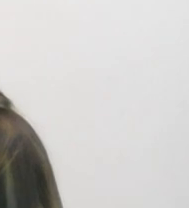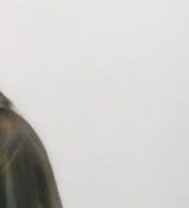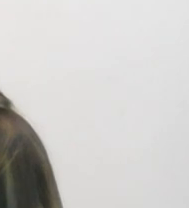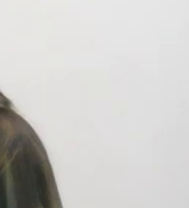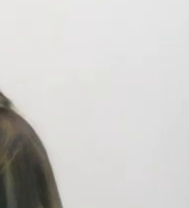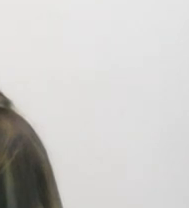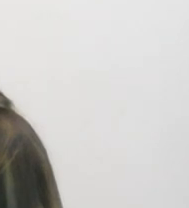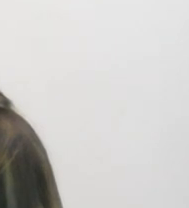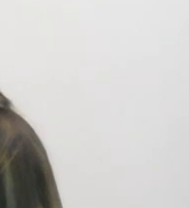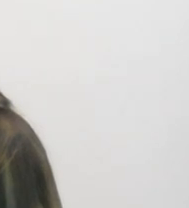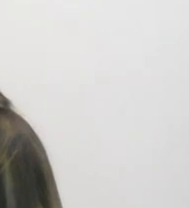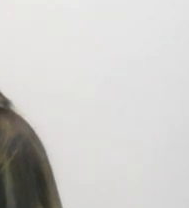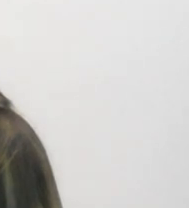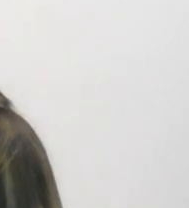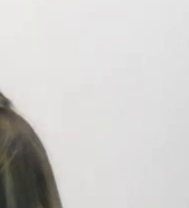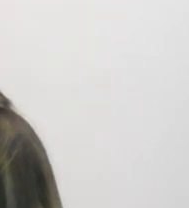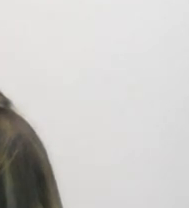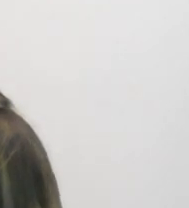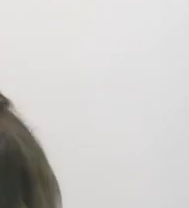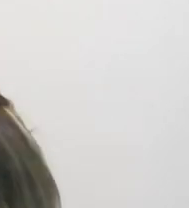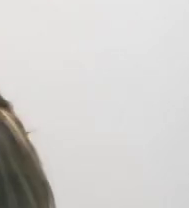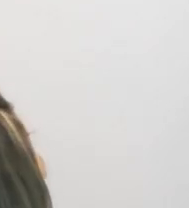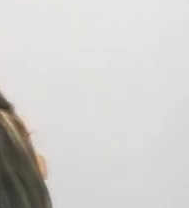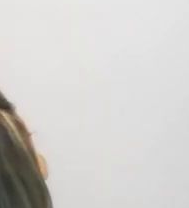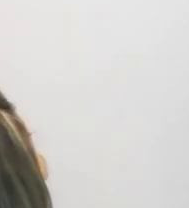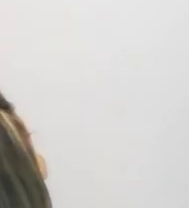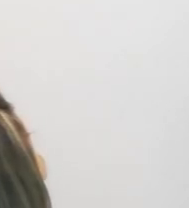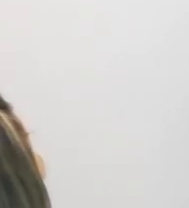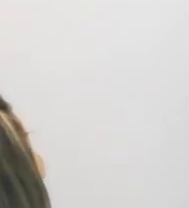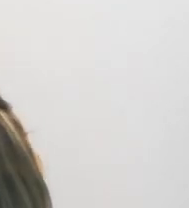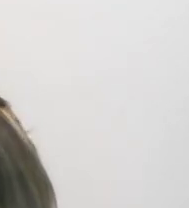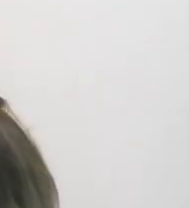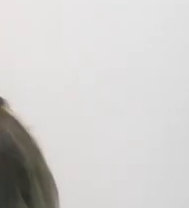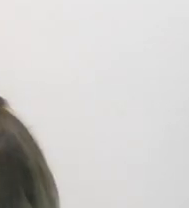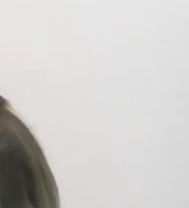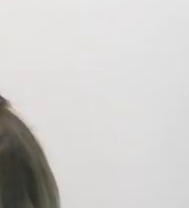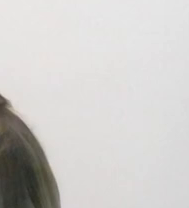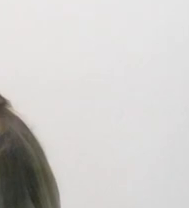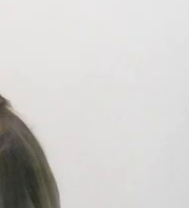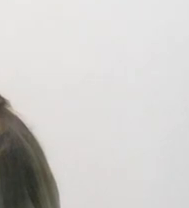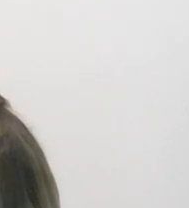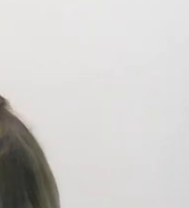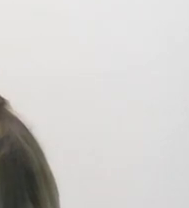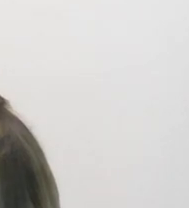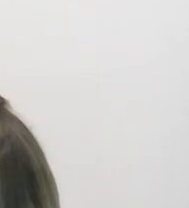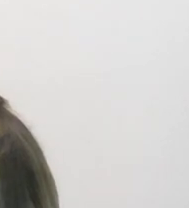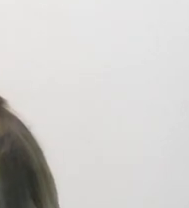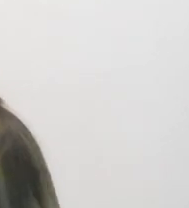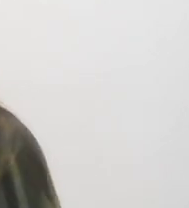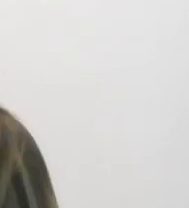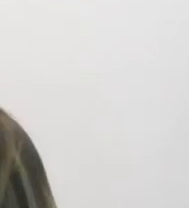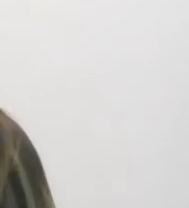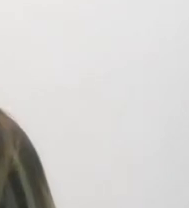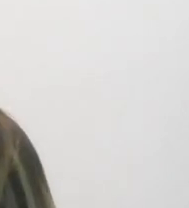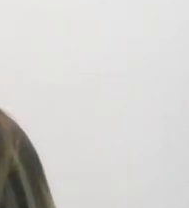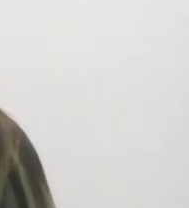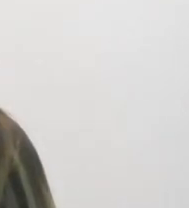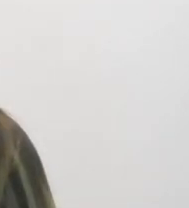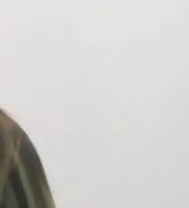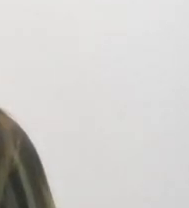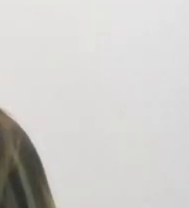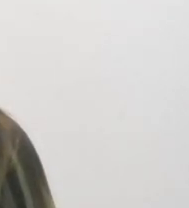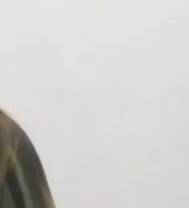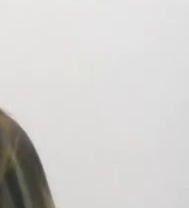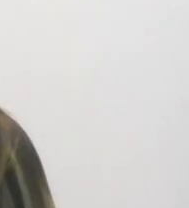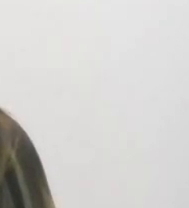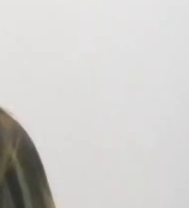celeridade a gente vai tentar despachar com o magistrado marca balcão virtual Doutora balcão virtual não tem mais vaga para